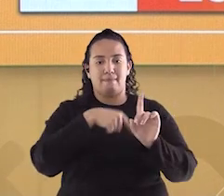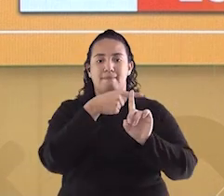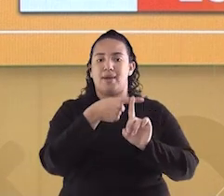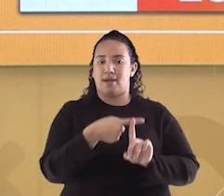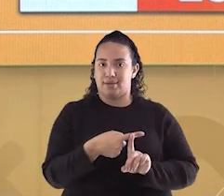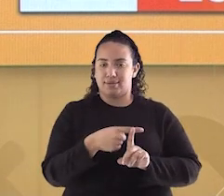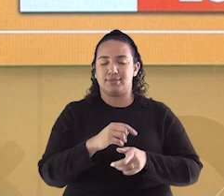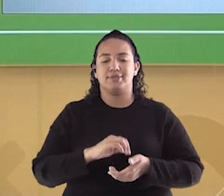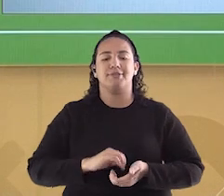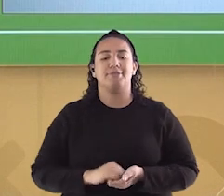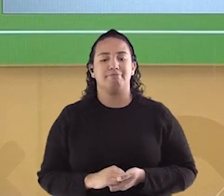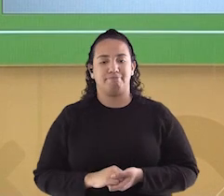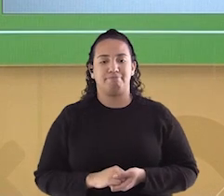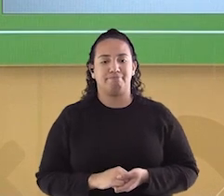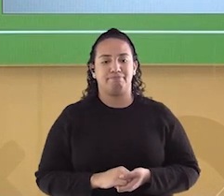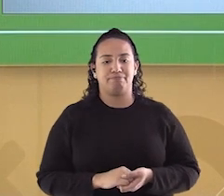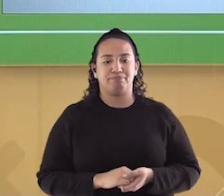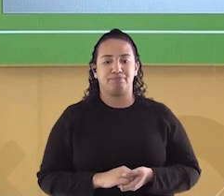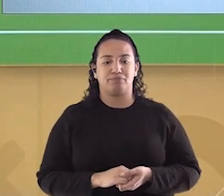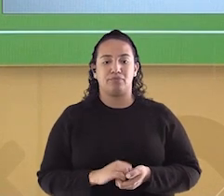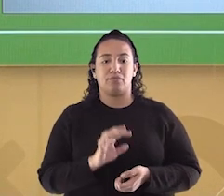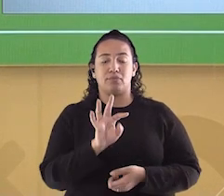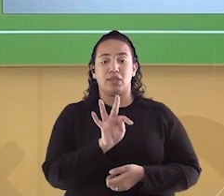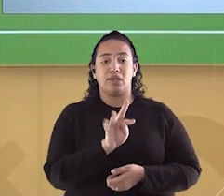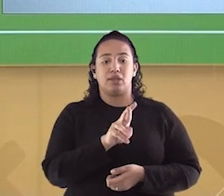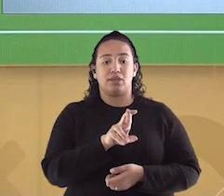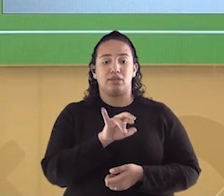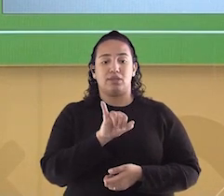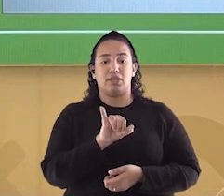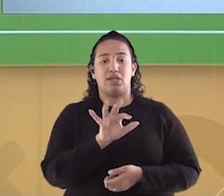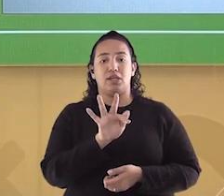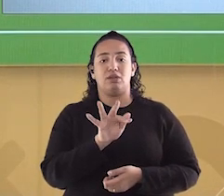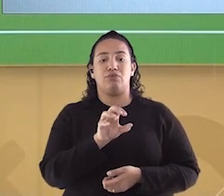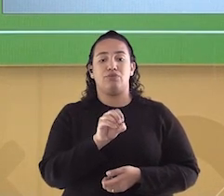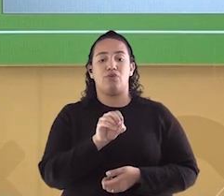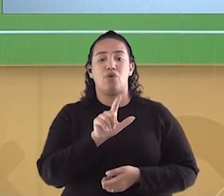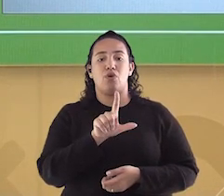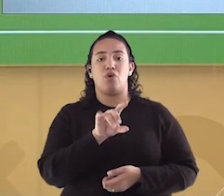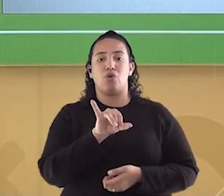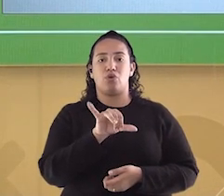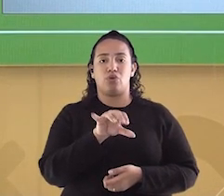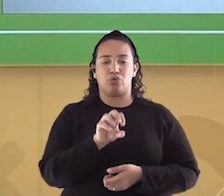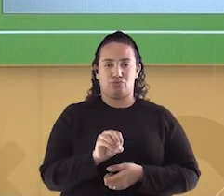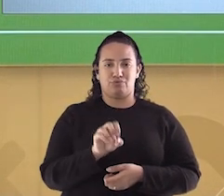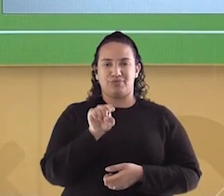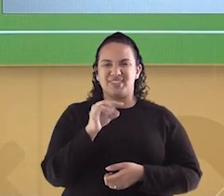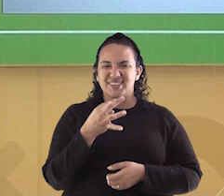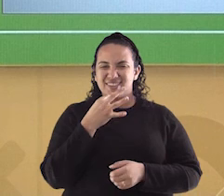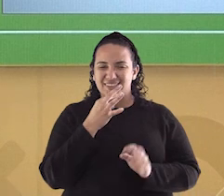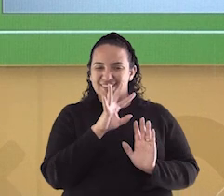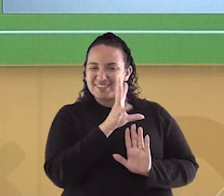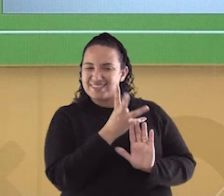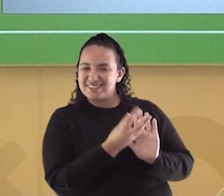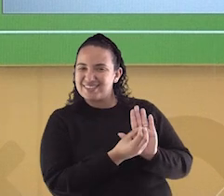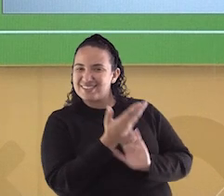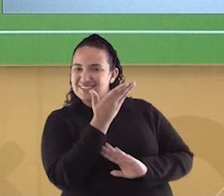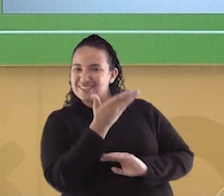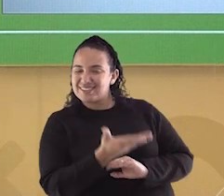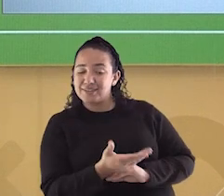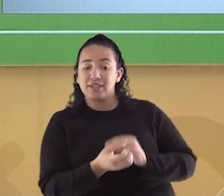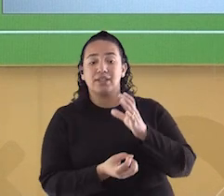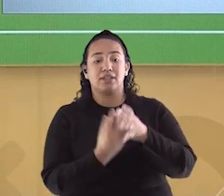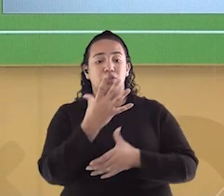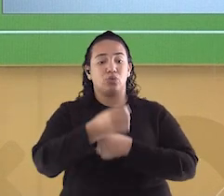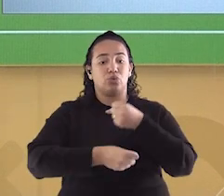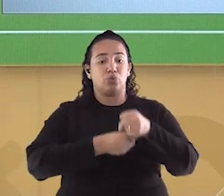radioativos. O trifólio, gente, quem já viu esse símbolo? Ele é o símbolo criado em 1946,